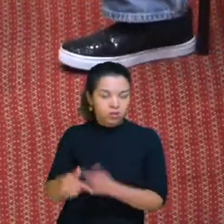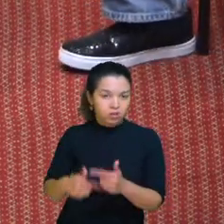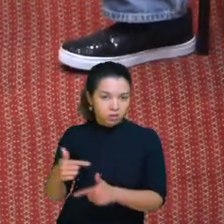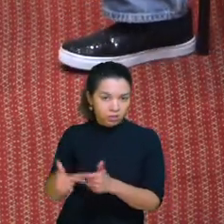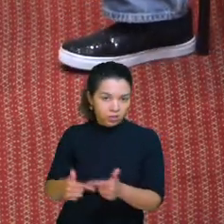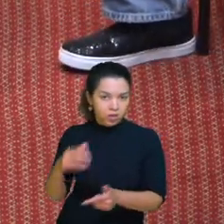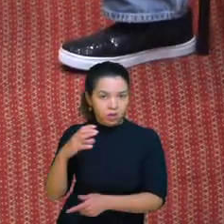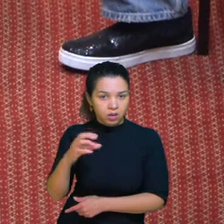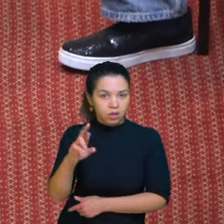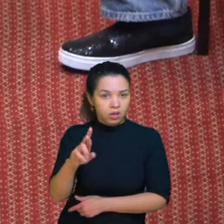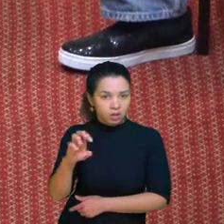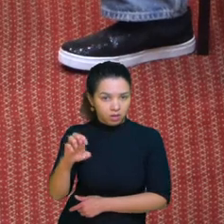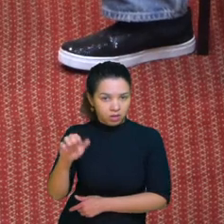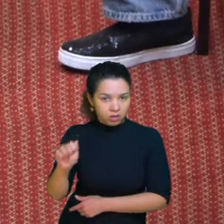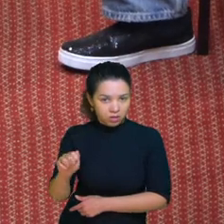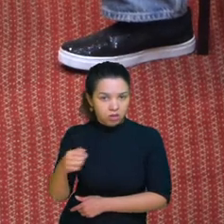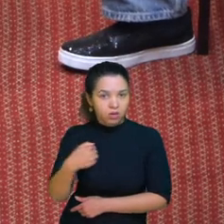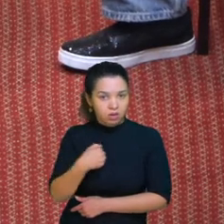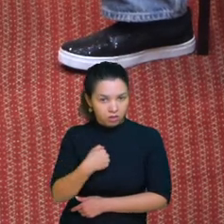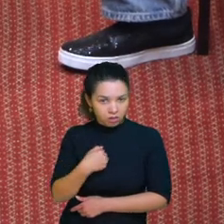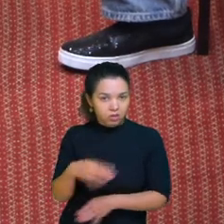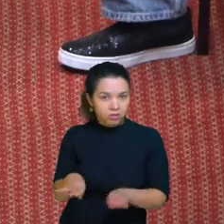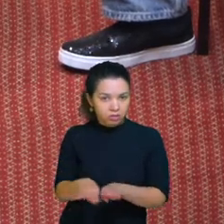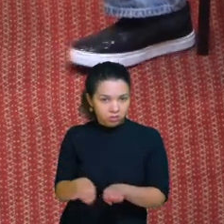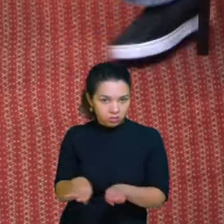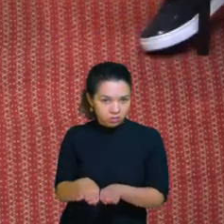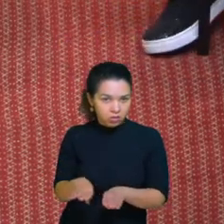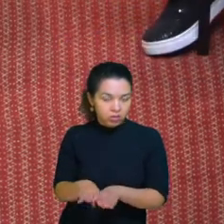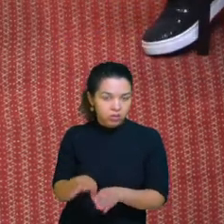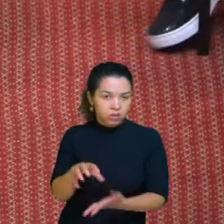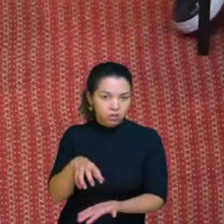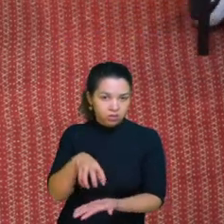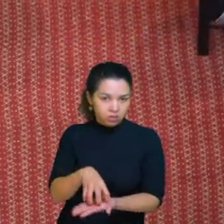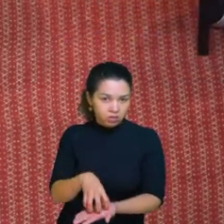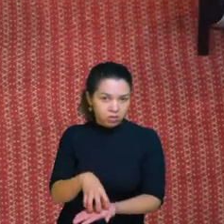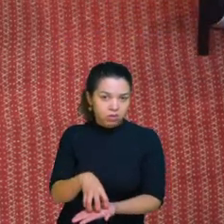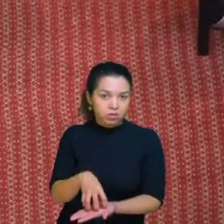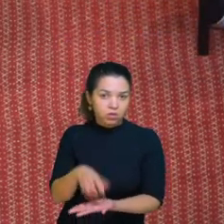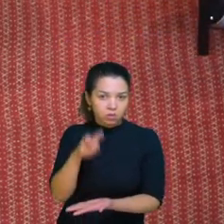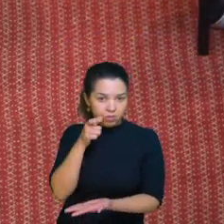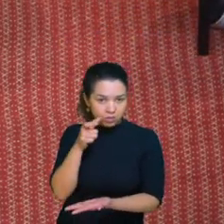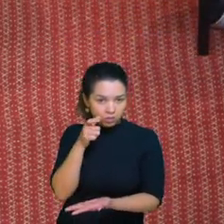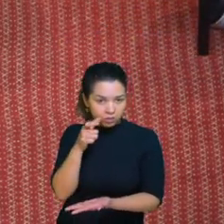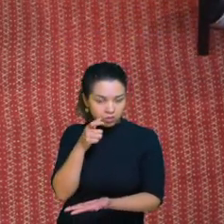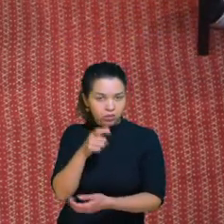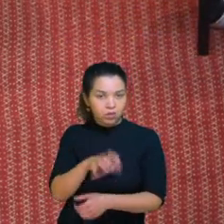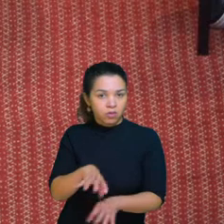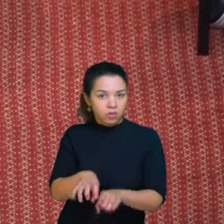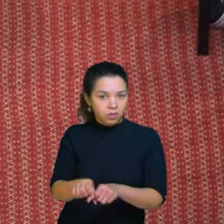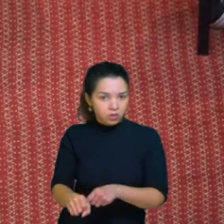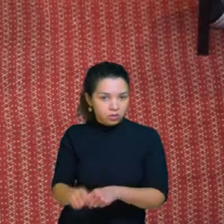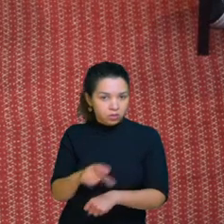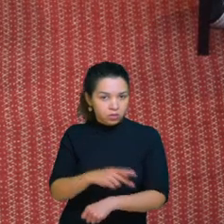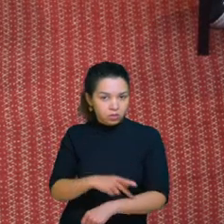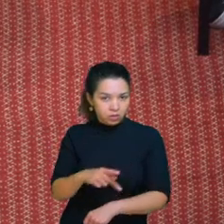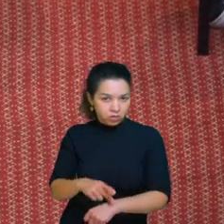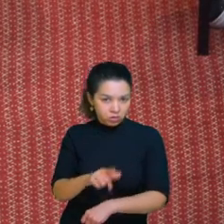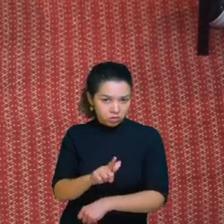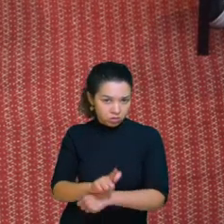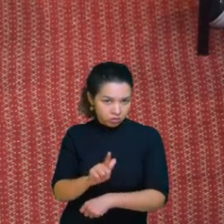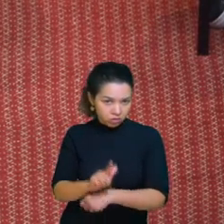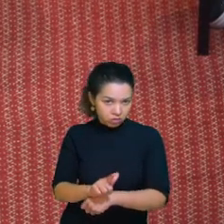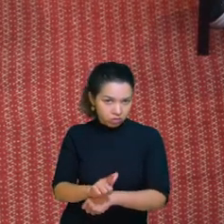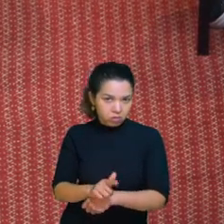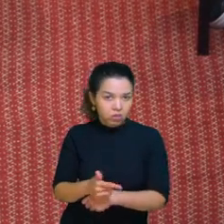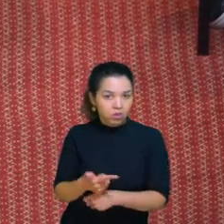incluindo minha pessoa enquanto núcleo de acompanhamento pedagógico formação de professores e gestores e mais